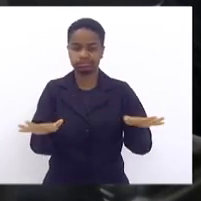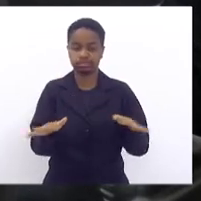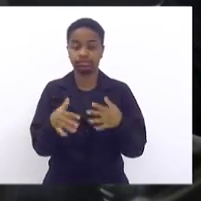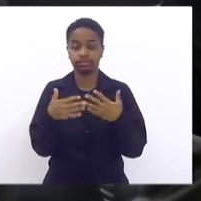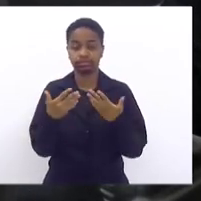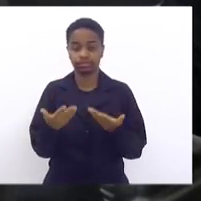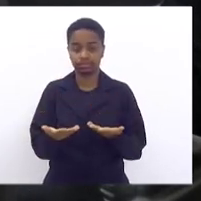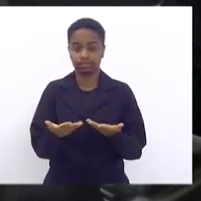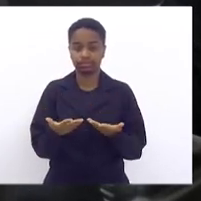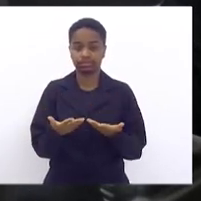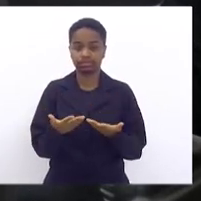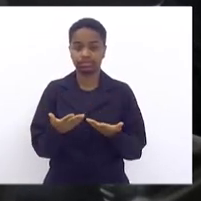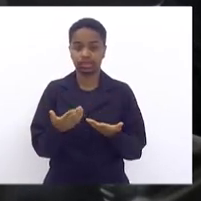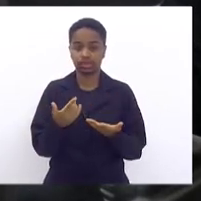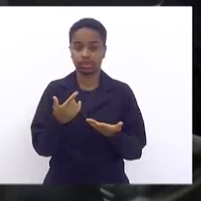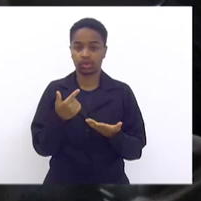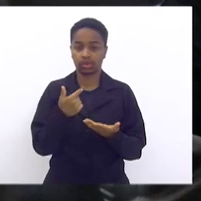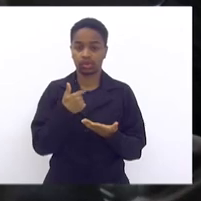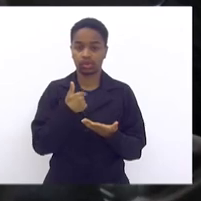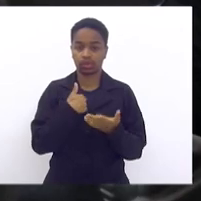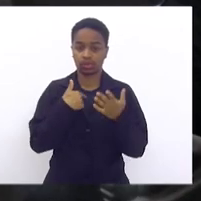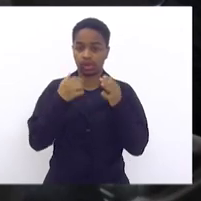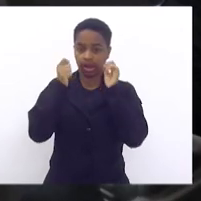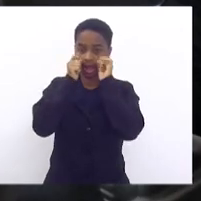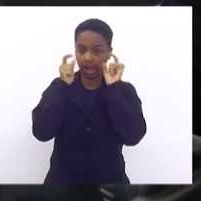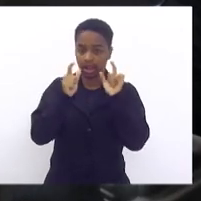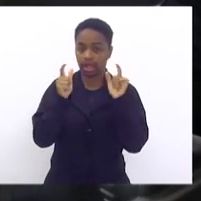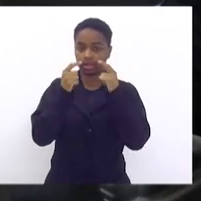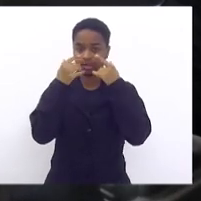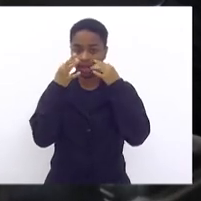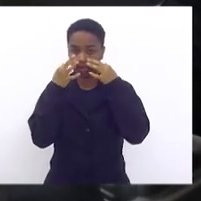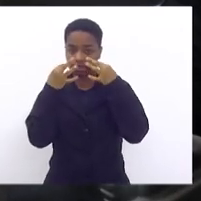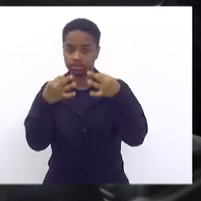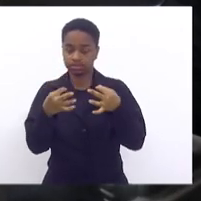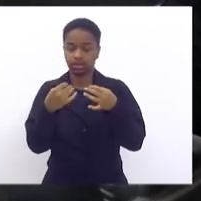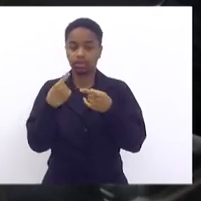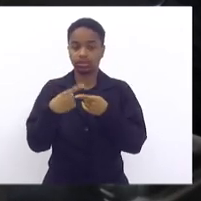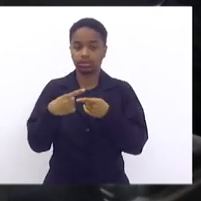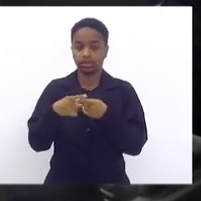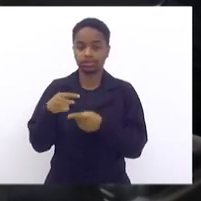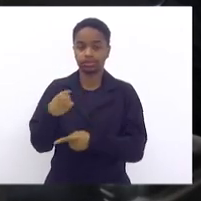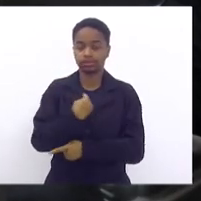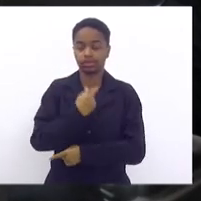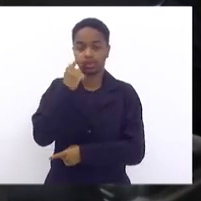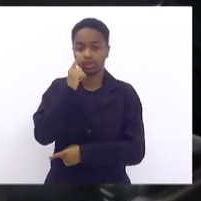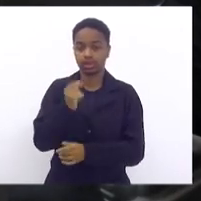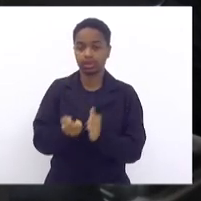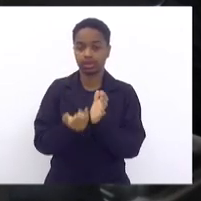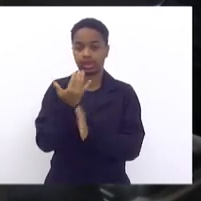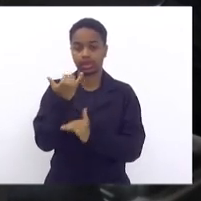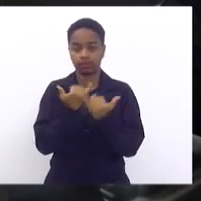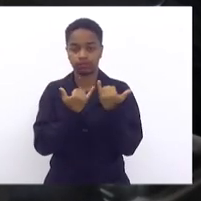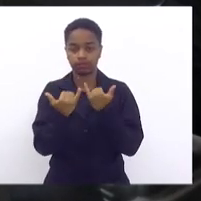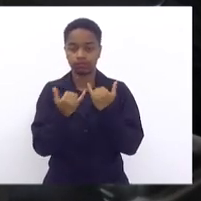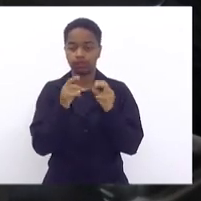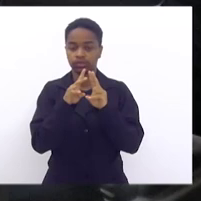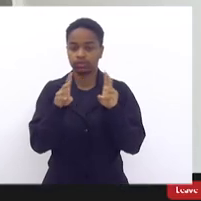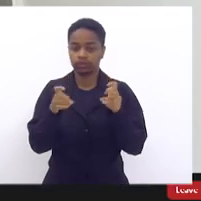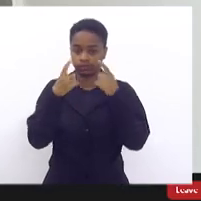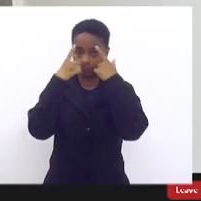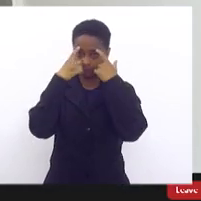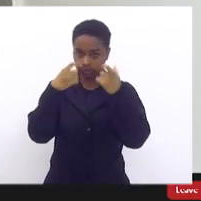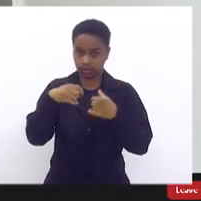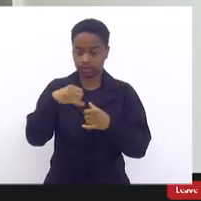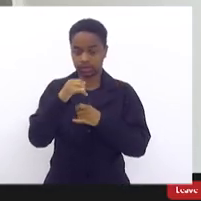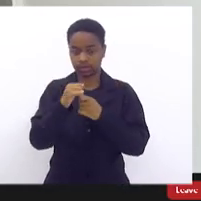já me chamou aí um alerta, uma atenção para a gente criar dados específicos sobre a violência cibernética e o